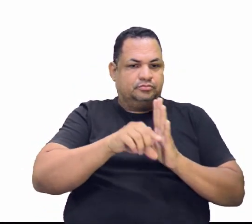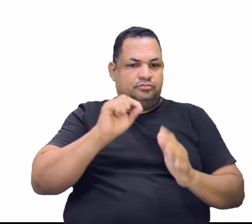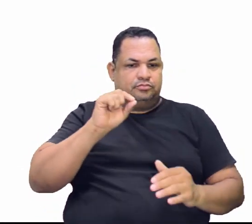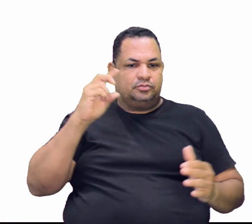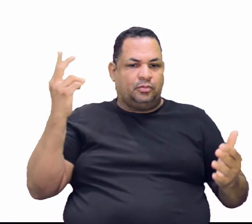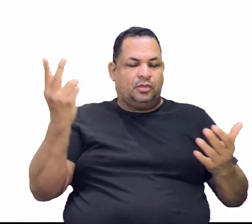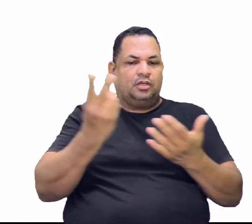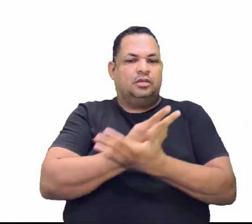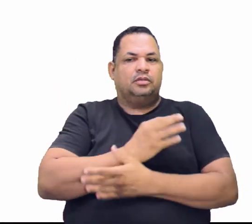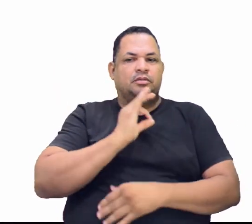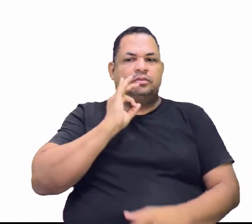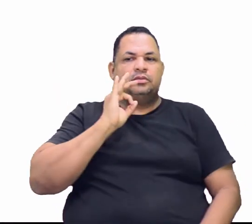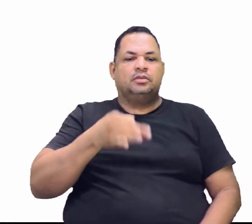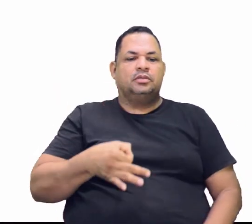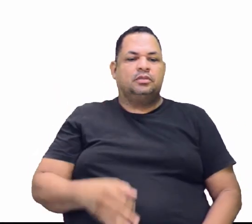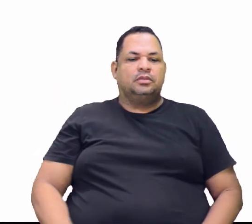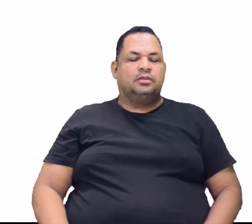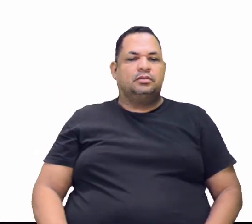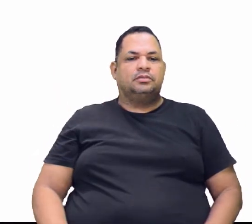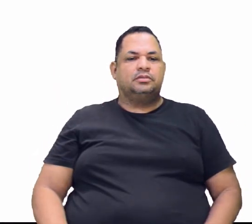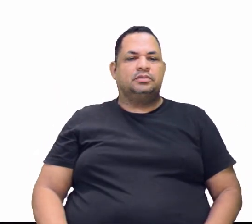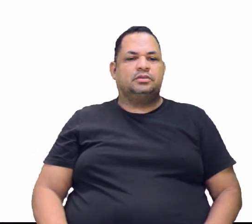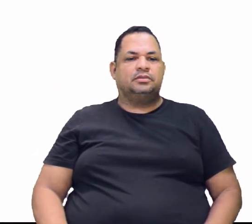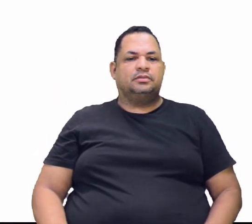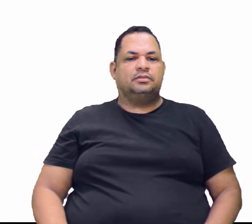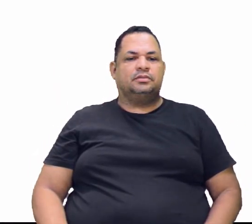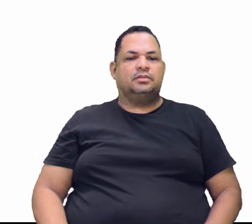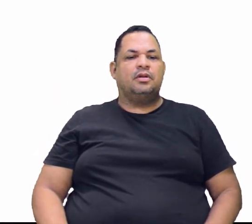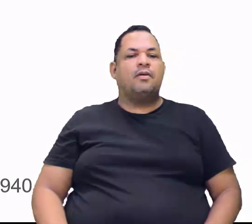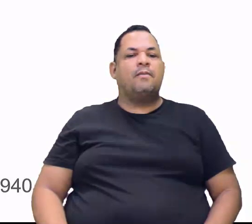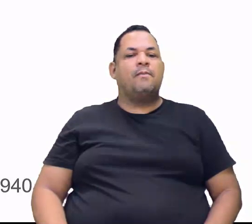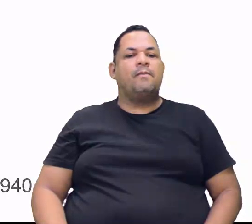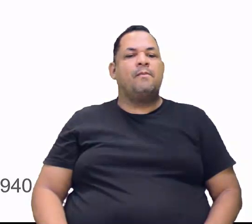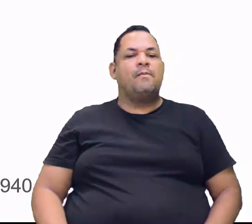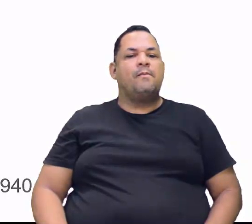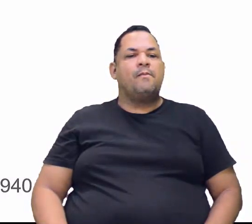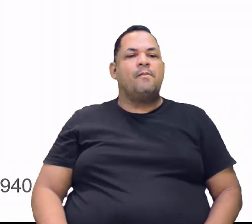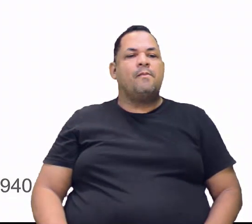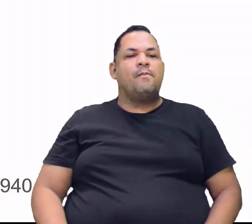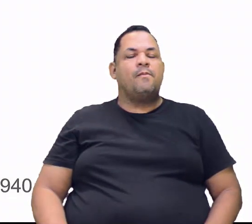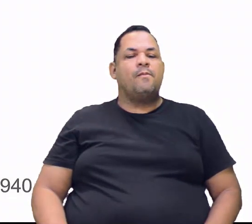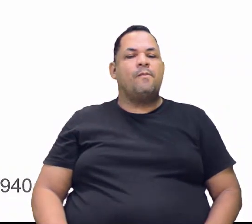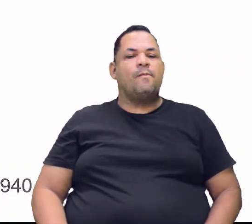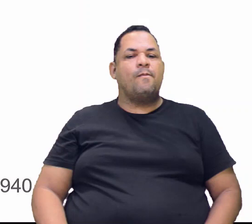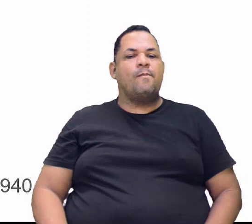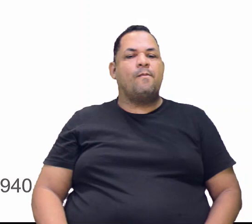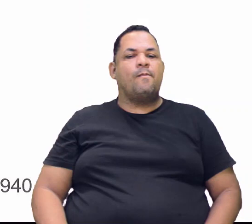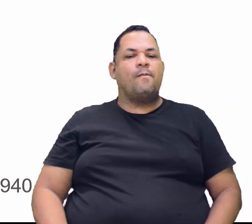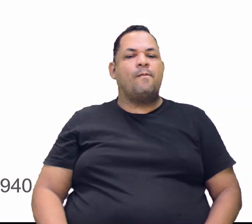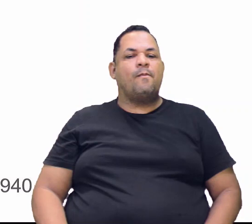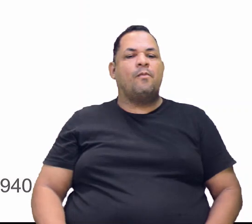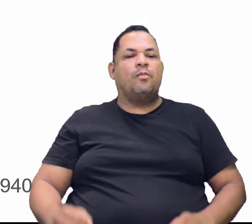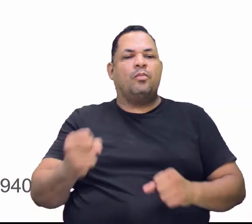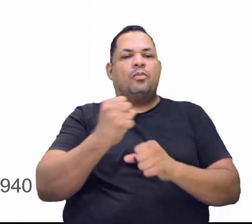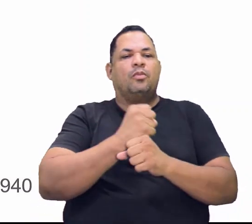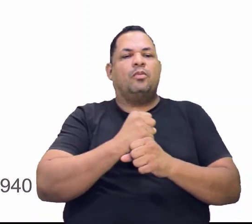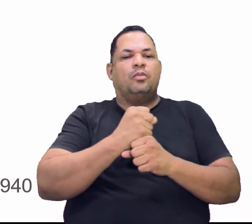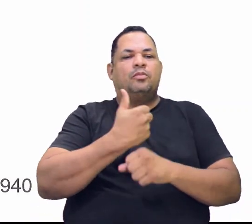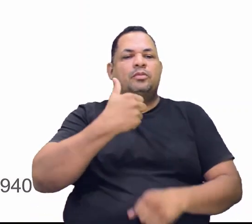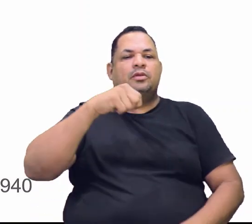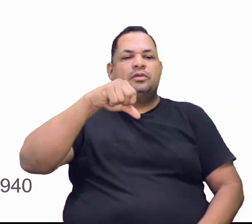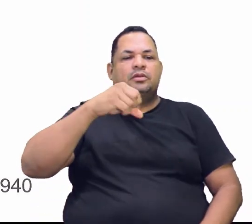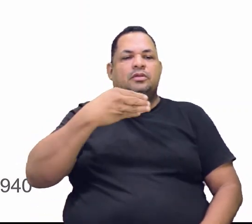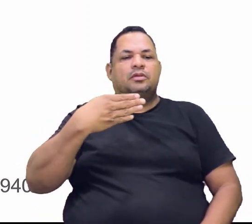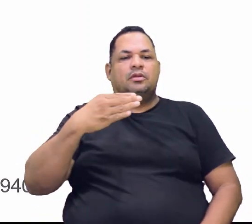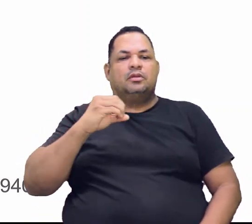ferrovia. Certinho? Com isso, o cara vai ganhando bagagem. Olha aí. Em